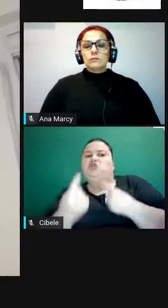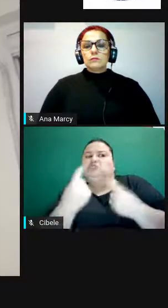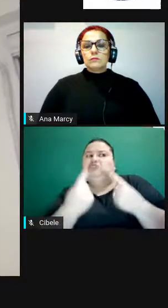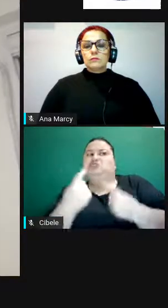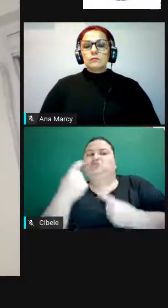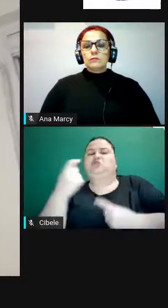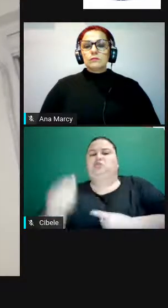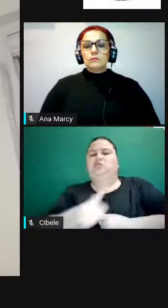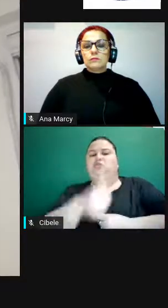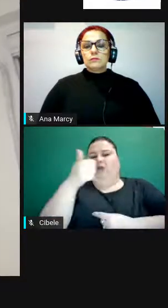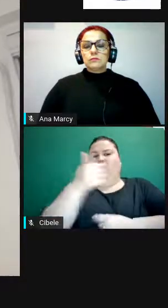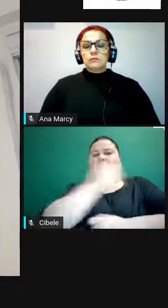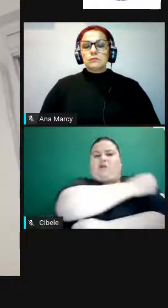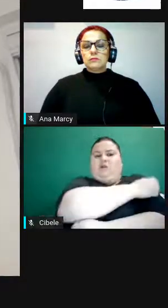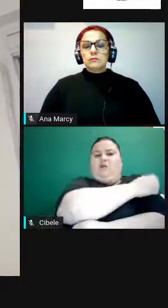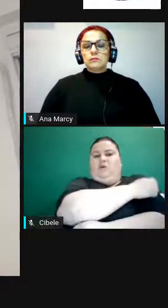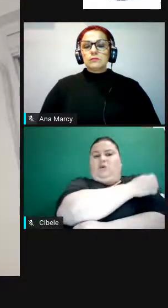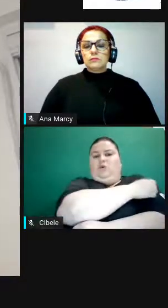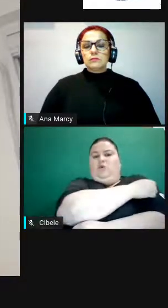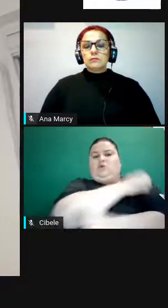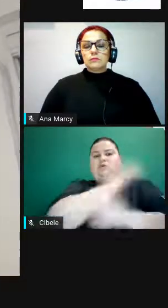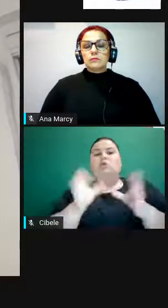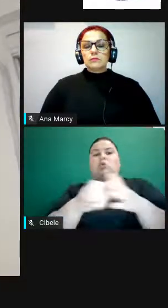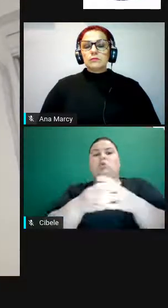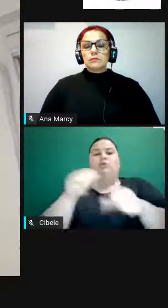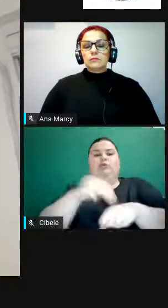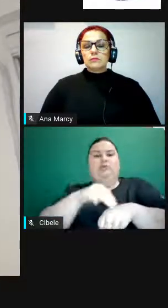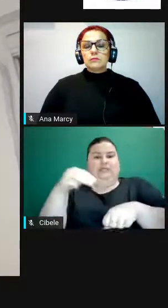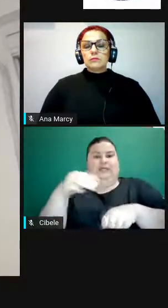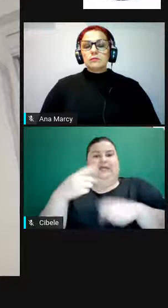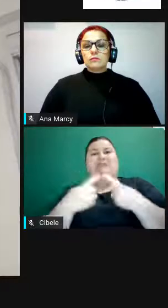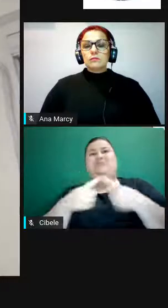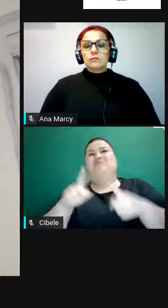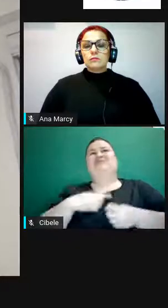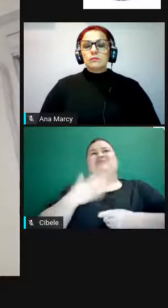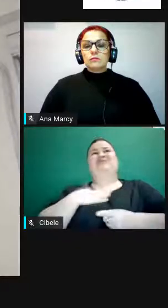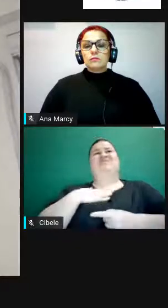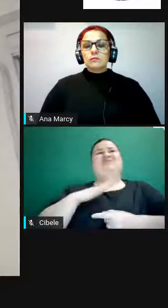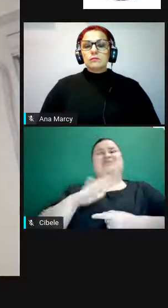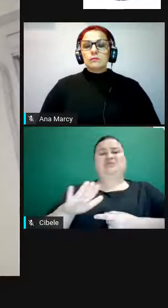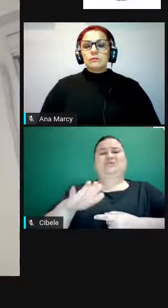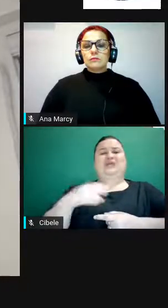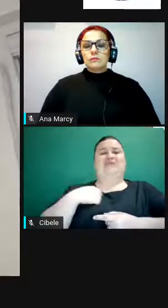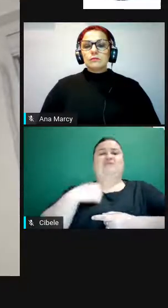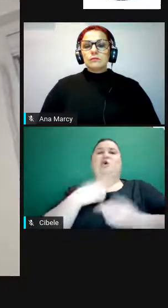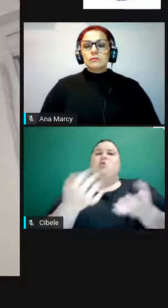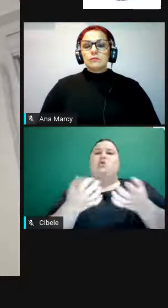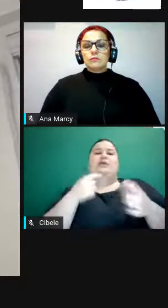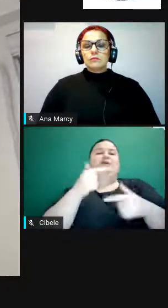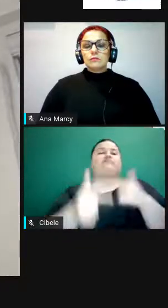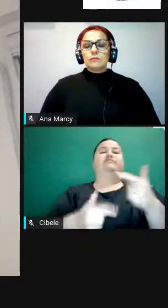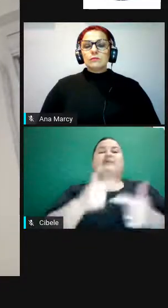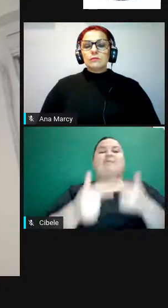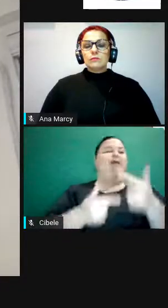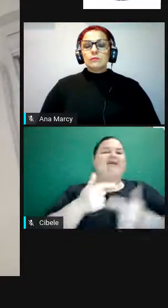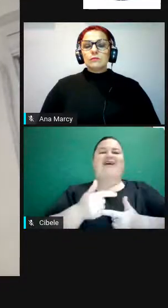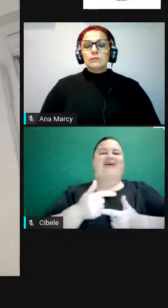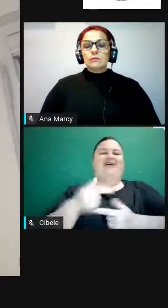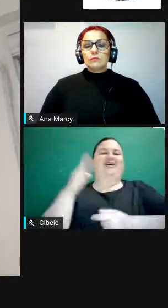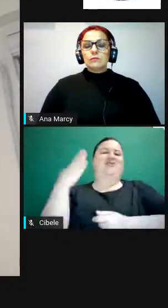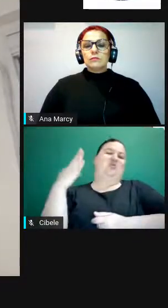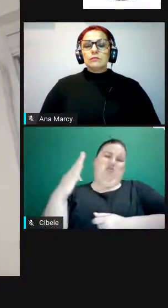ali tal do mestrado né da turma de mestrado eu não gostava eu queria fazer alguma coisa eu queria de fato trabalhar como o biólogo era isso que eu queria